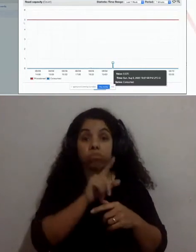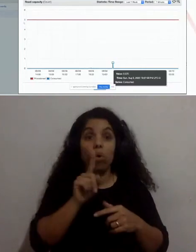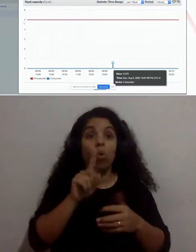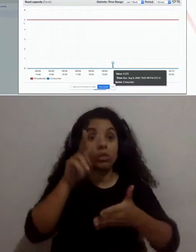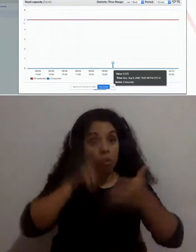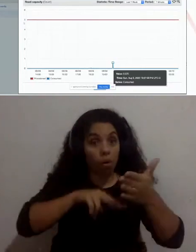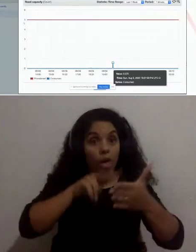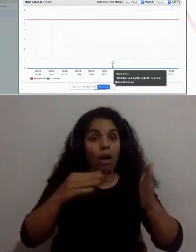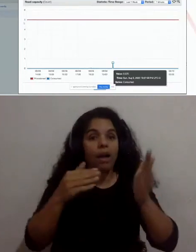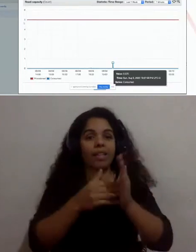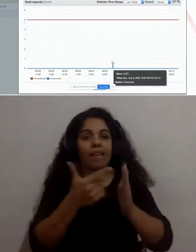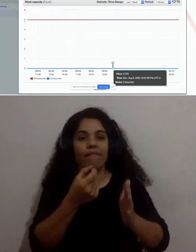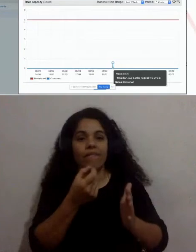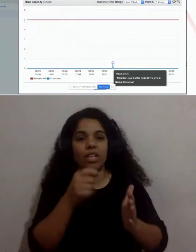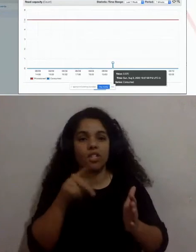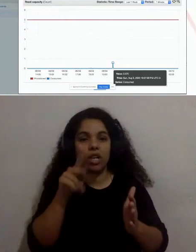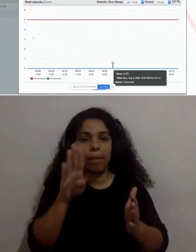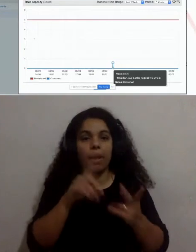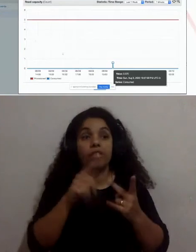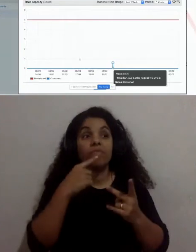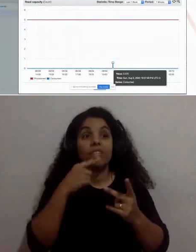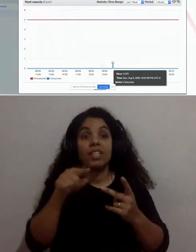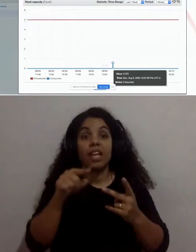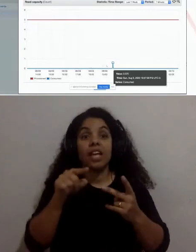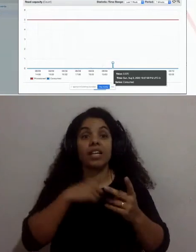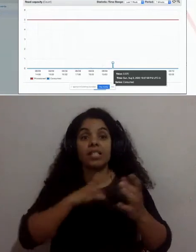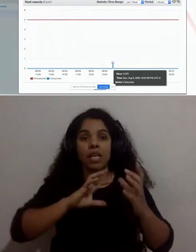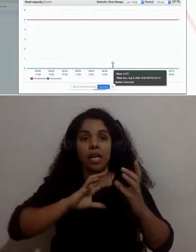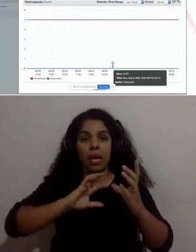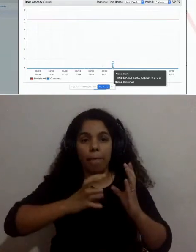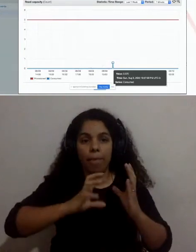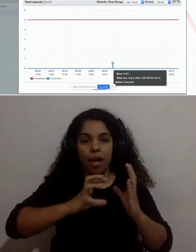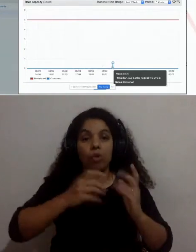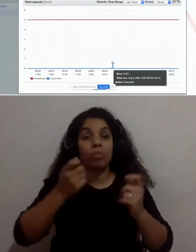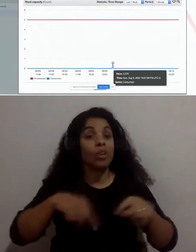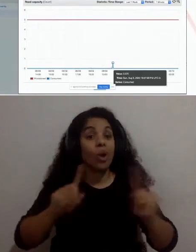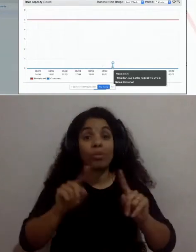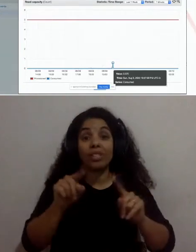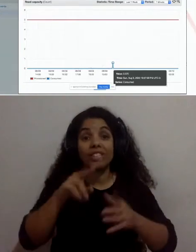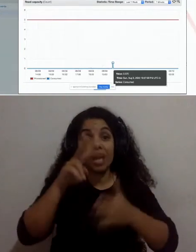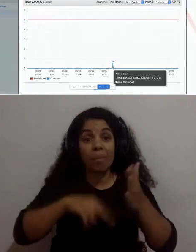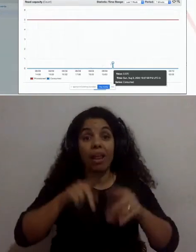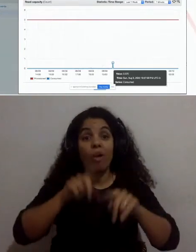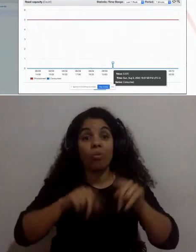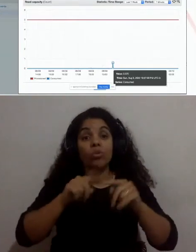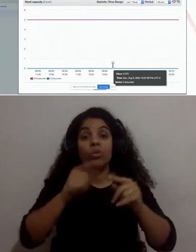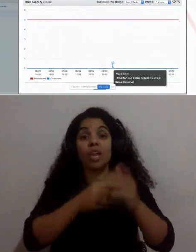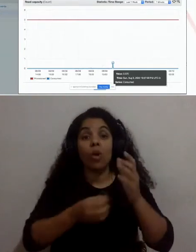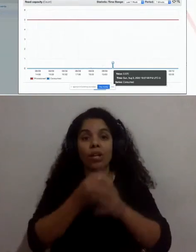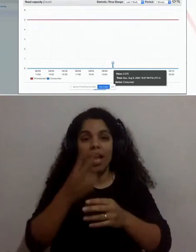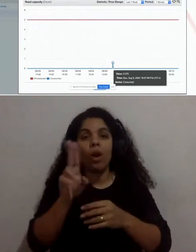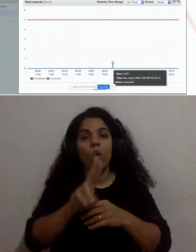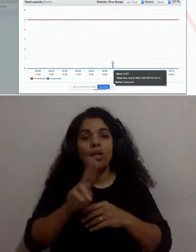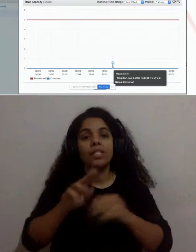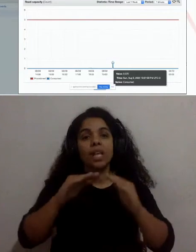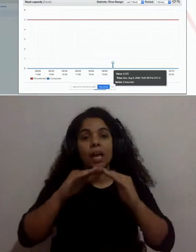ler até 20 KB nesse banco. Só que eu não precisei disso para ler o produto que eu criei. Eu usei menos